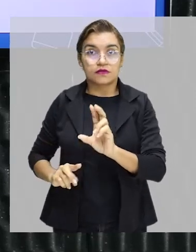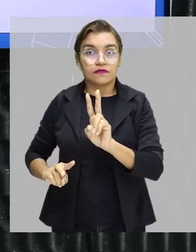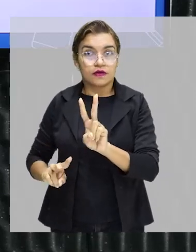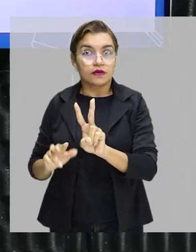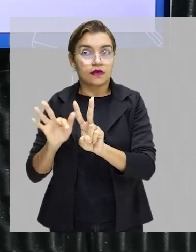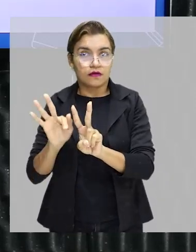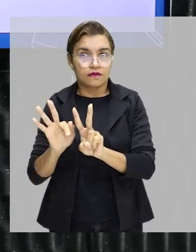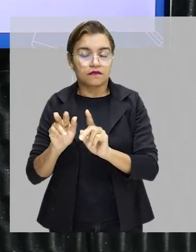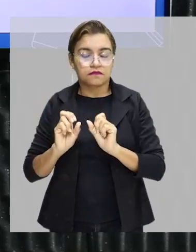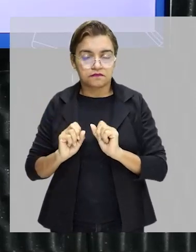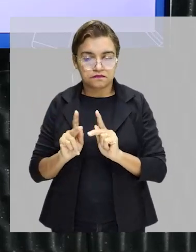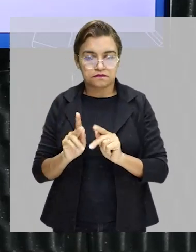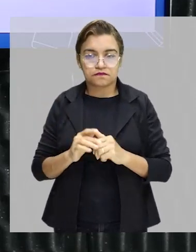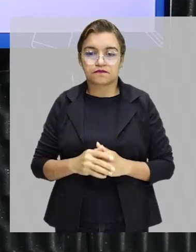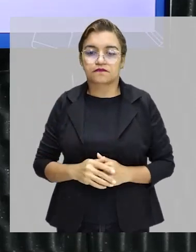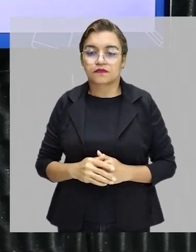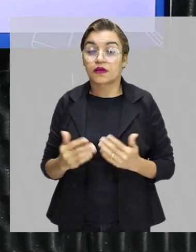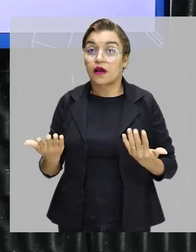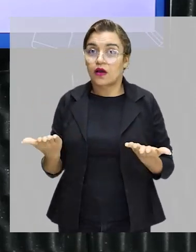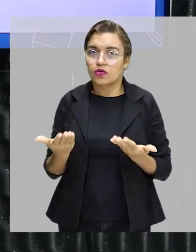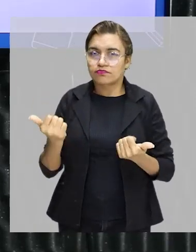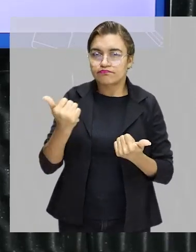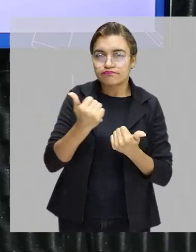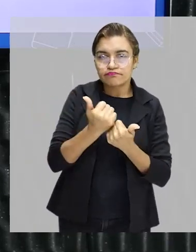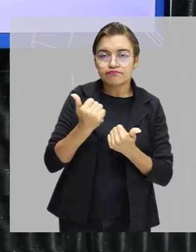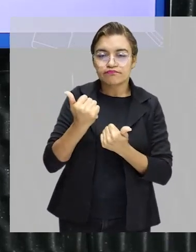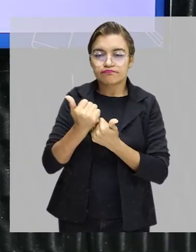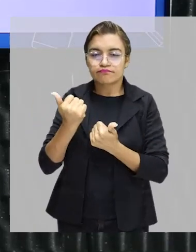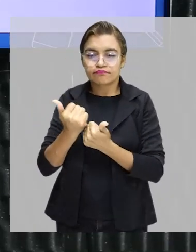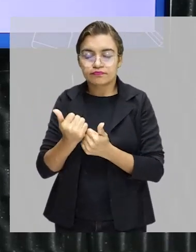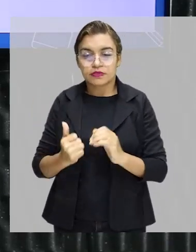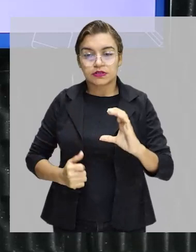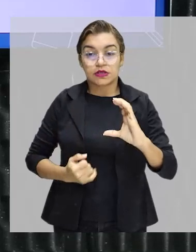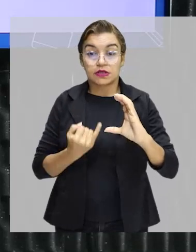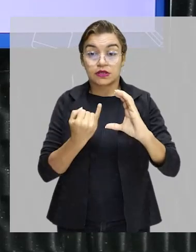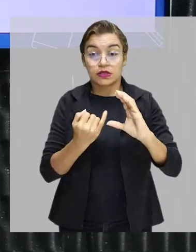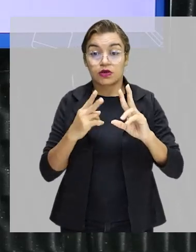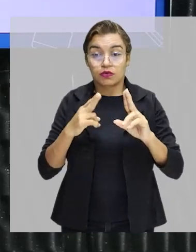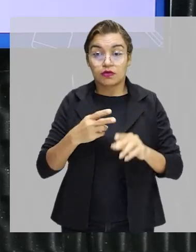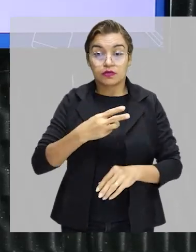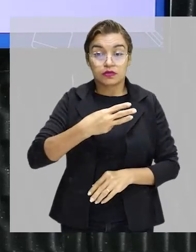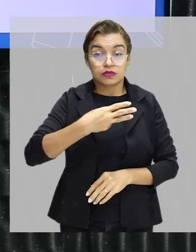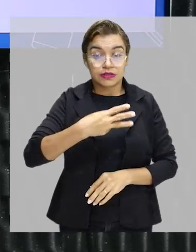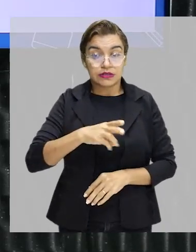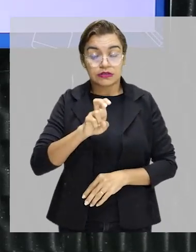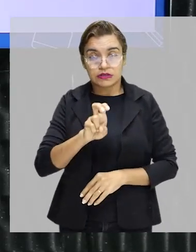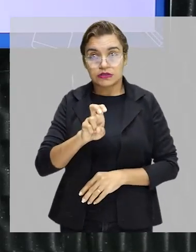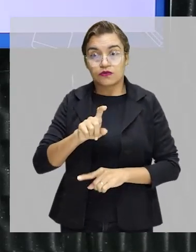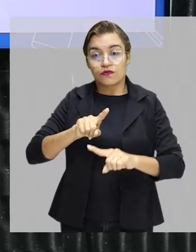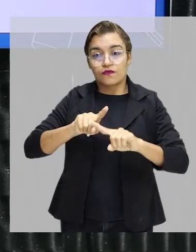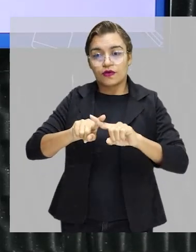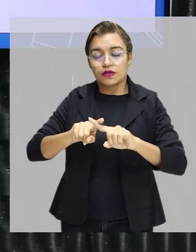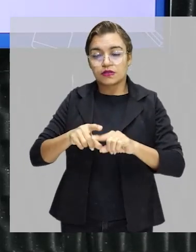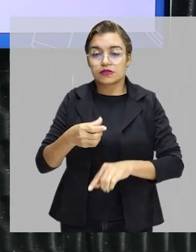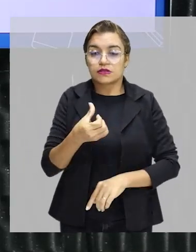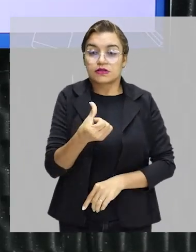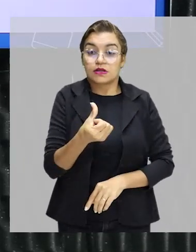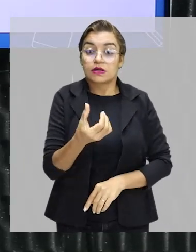final. Vamos agora substituir, turminha. A concentração inicial, 35. O volume